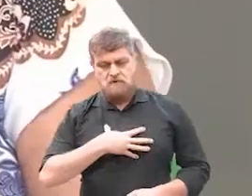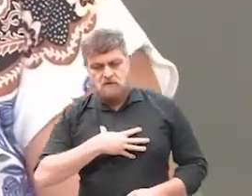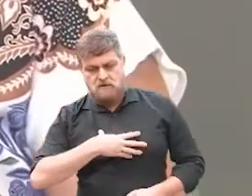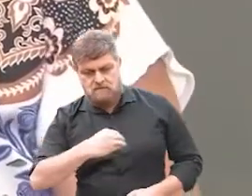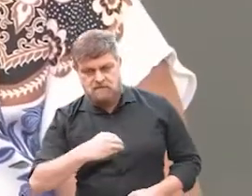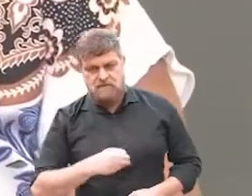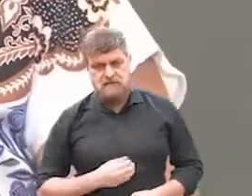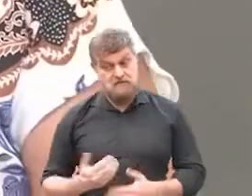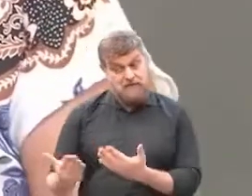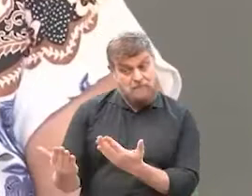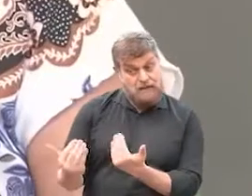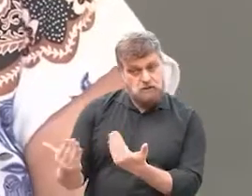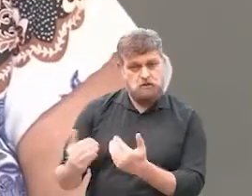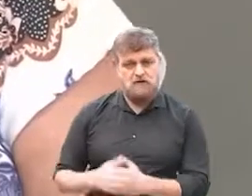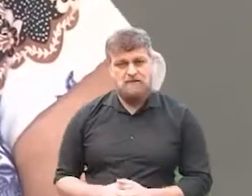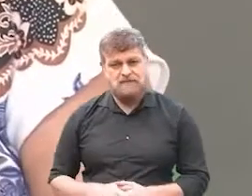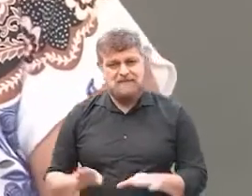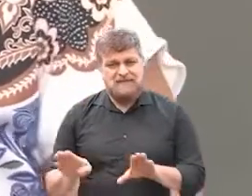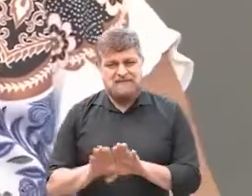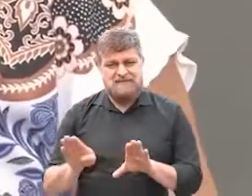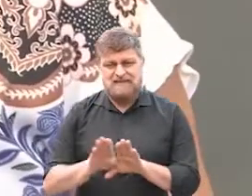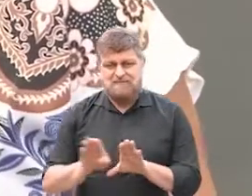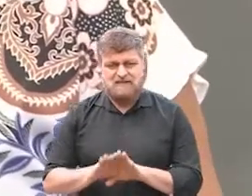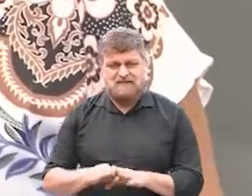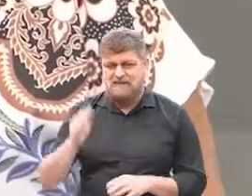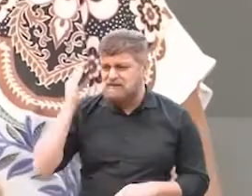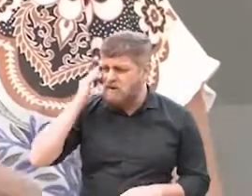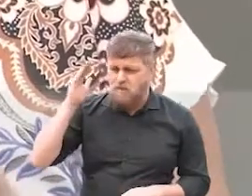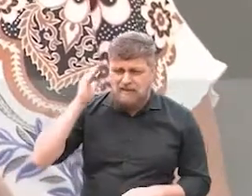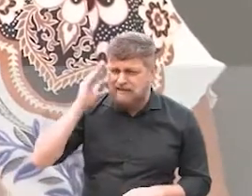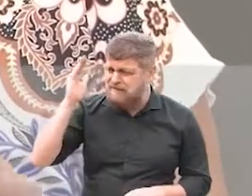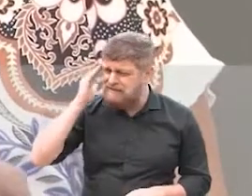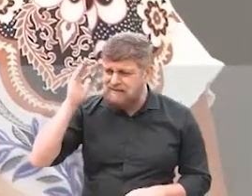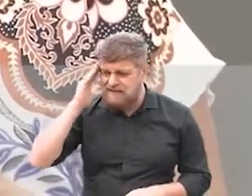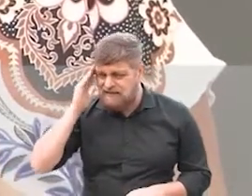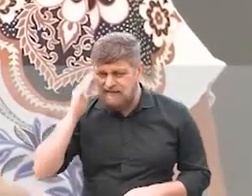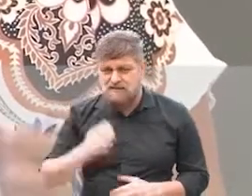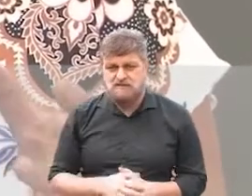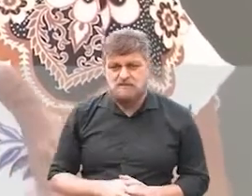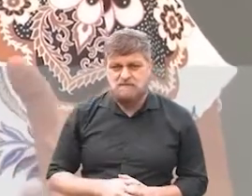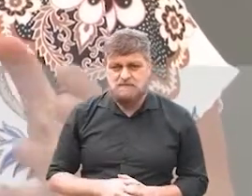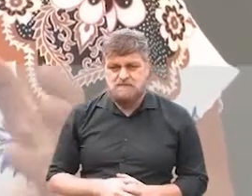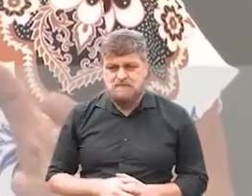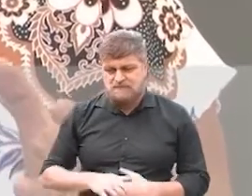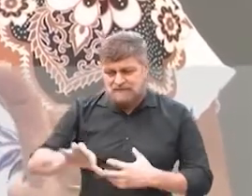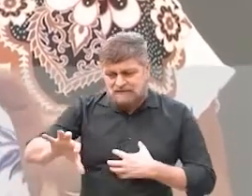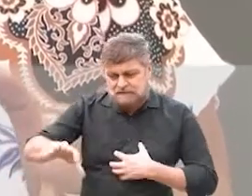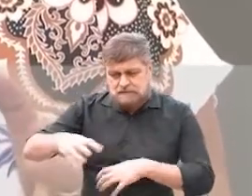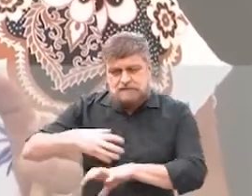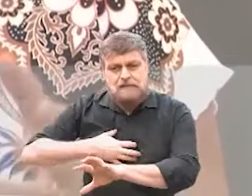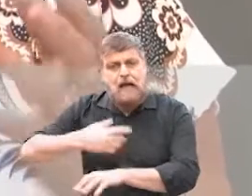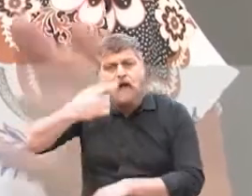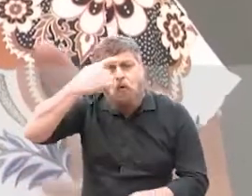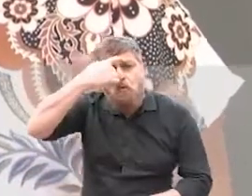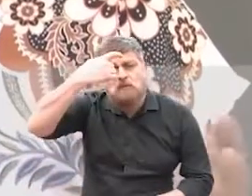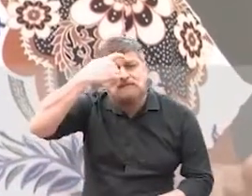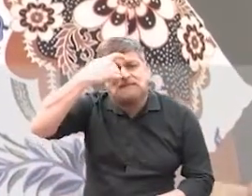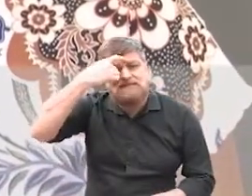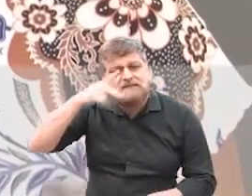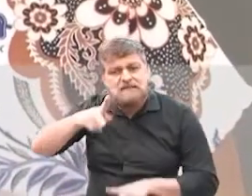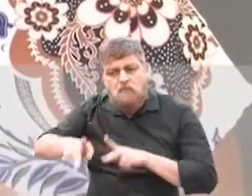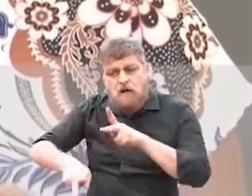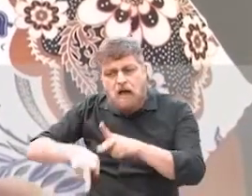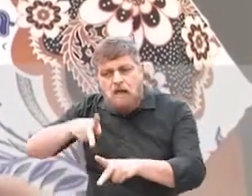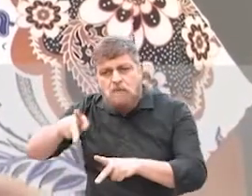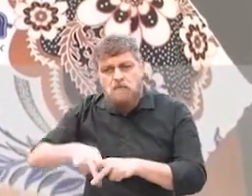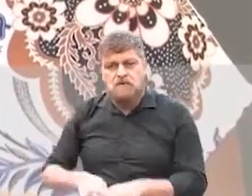meus filhos, que já são bem mais novos, a deficiência que tem de